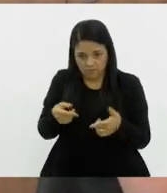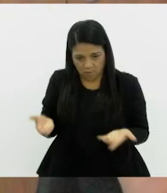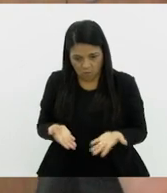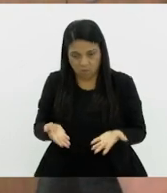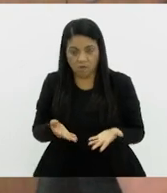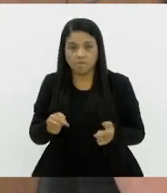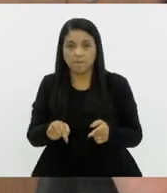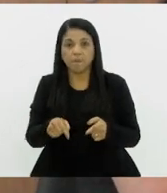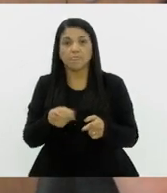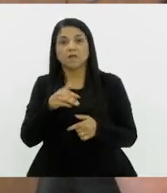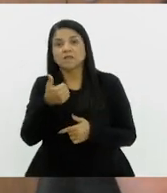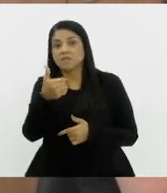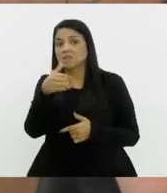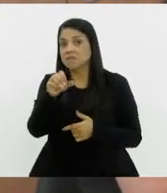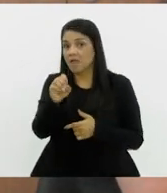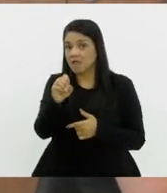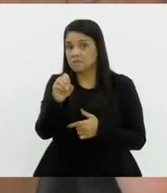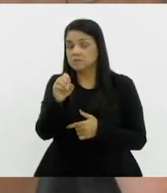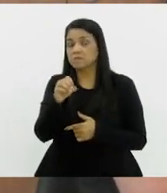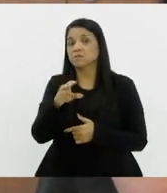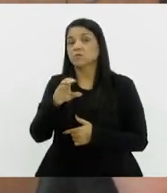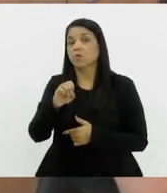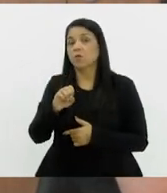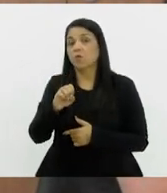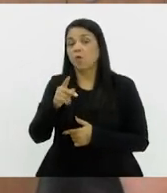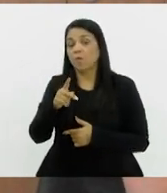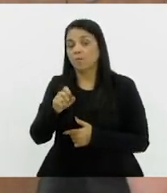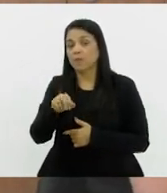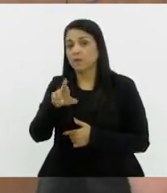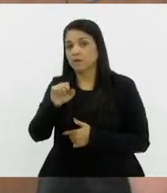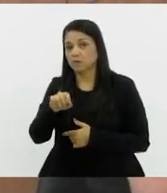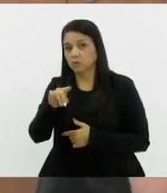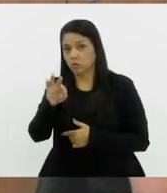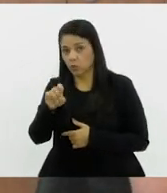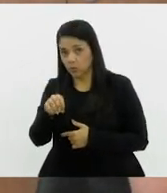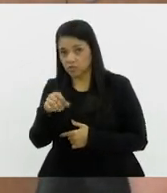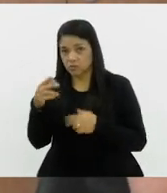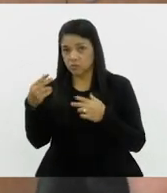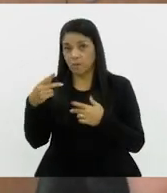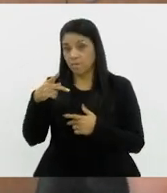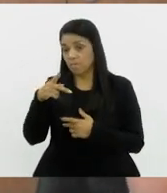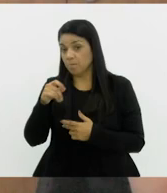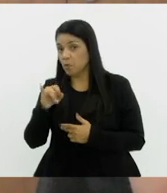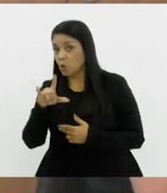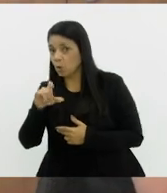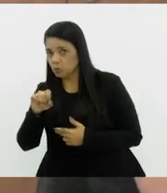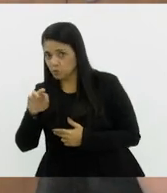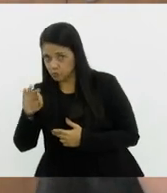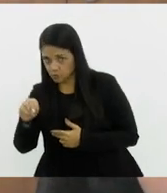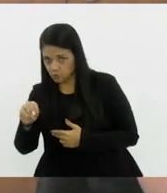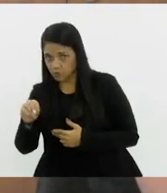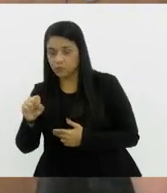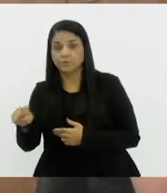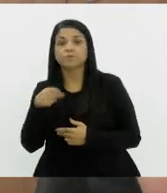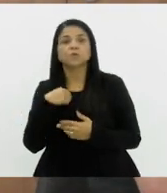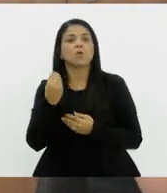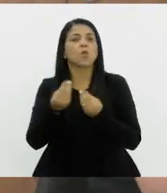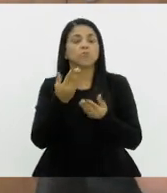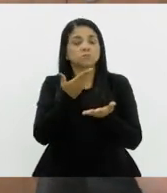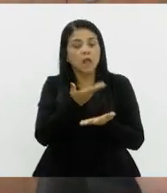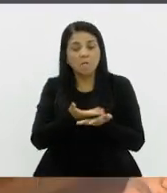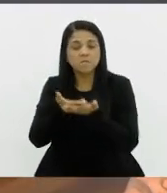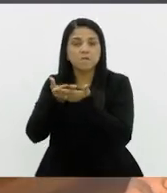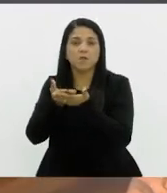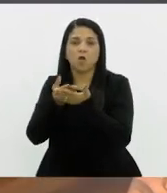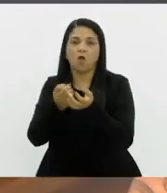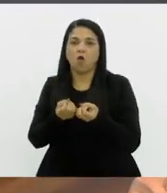conseguimos reunir 10 operadores, justamente dos voos panorâmicos aqui no Rio de Janeiro, para tratar de quais encaminhamentos poderiam ser